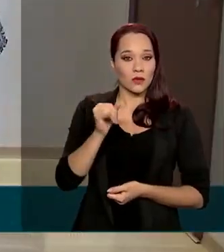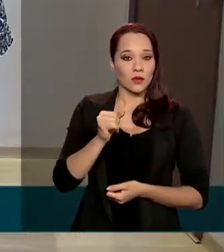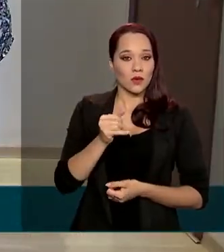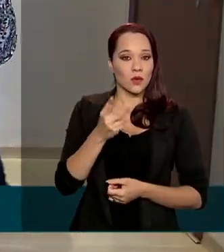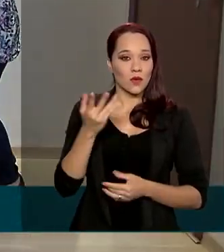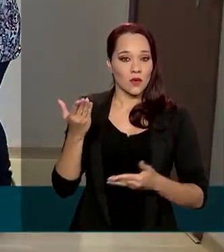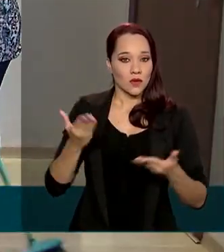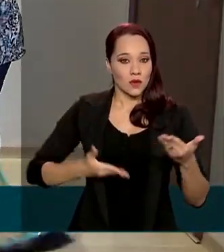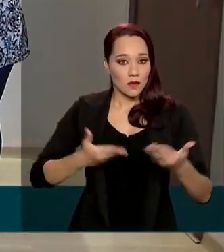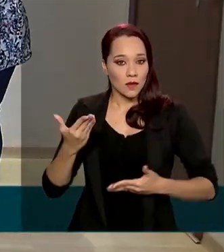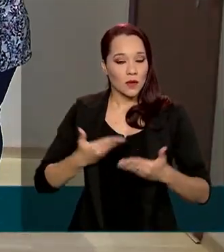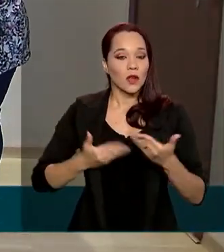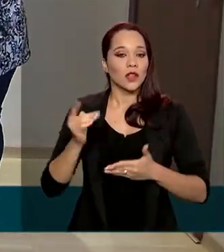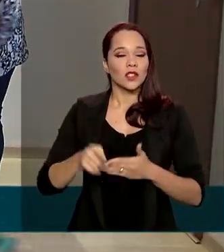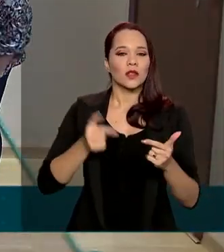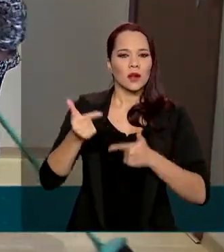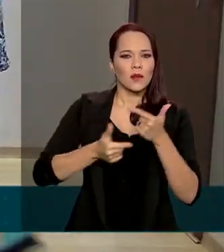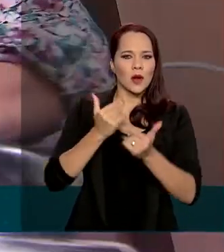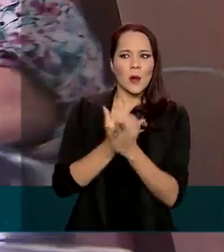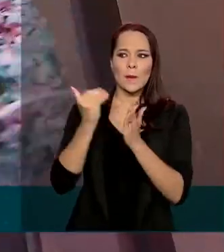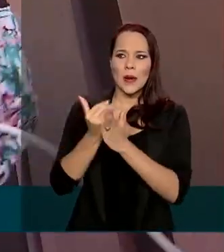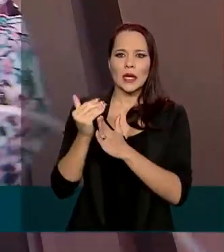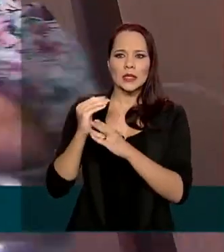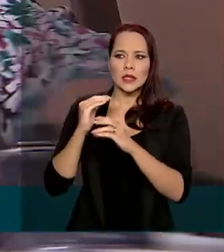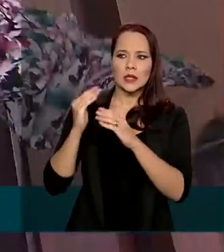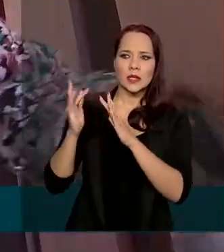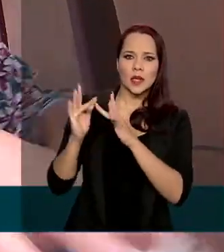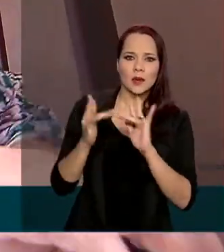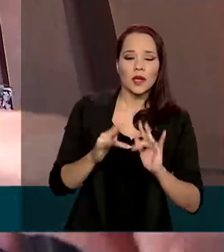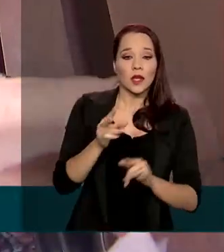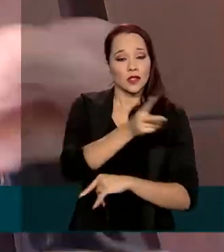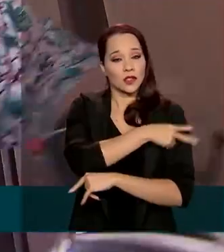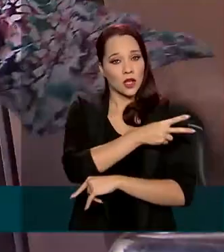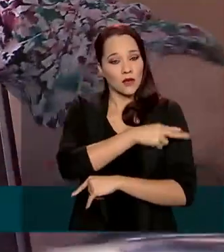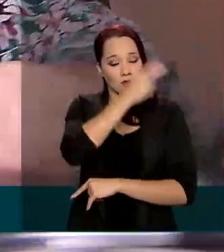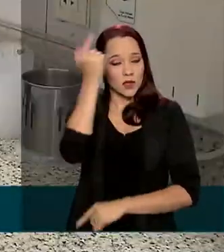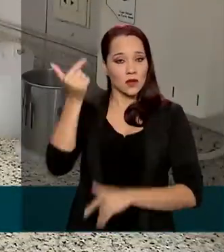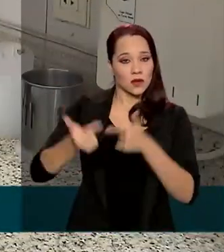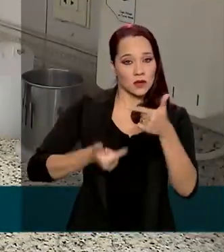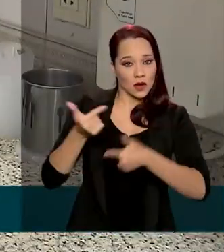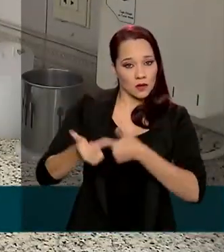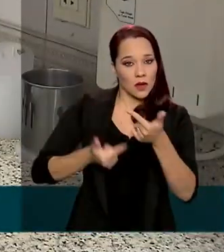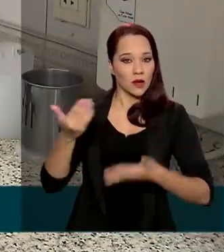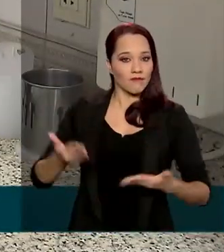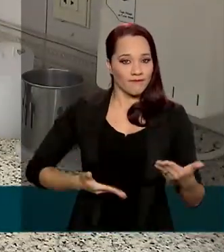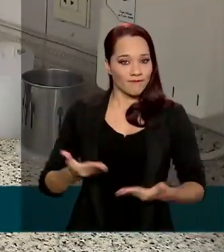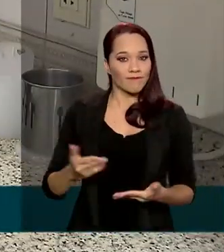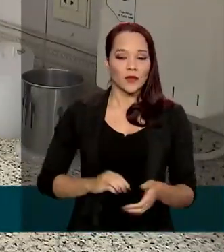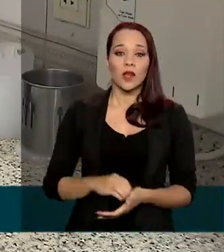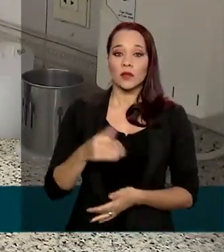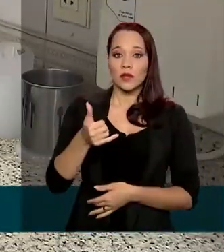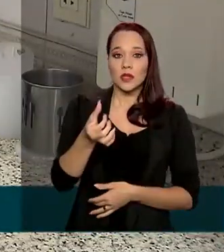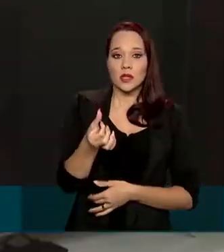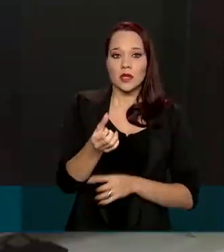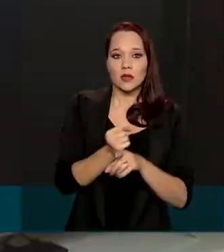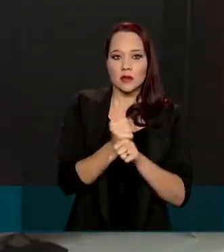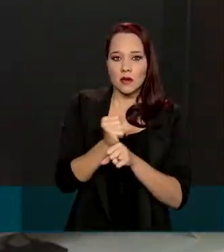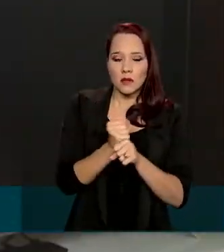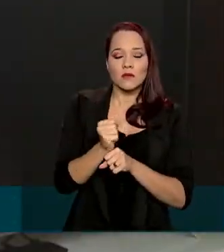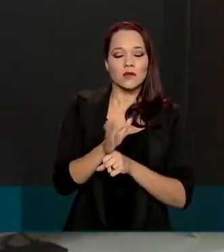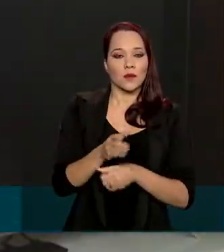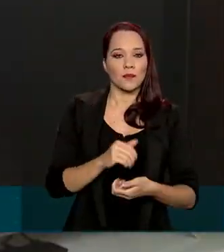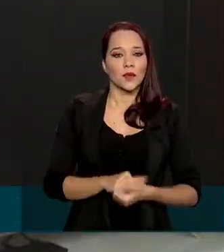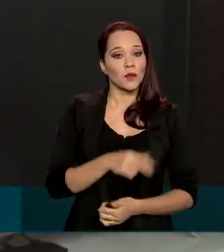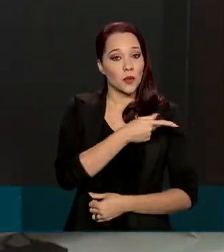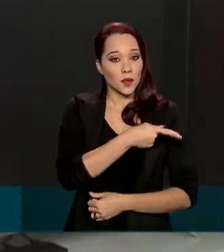em mais de 70 mil intermediações entre patrões e empregados nos 16 anos de existência. Para o